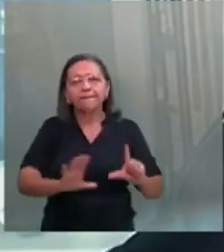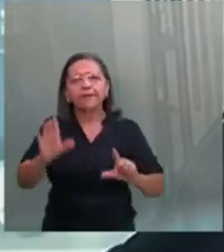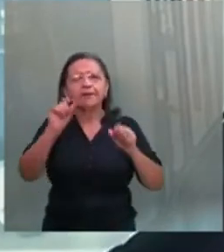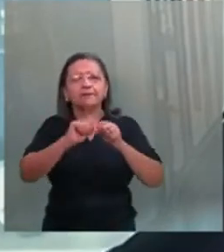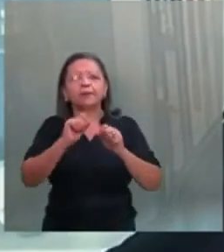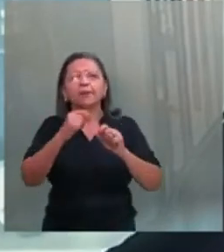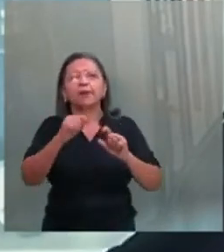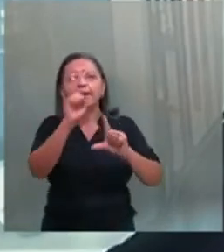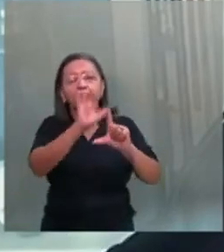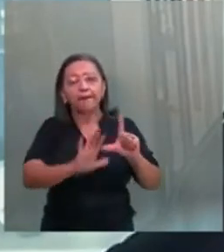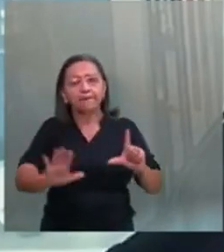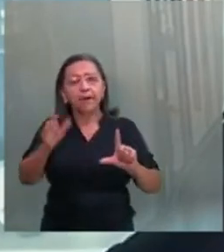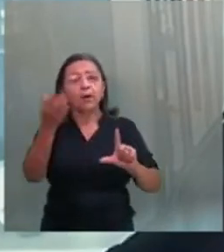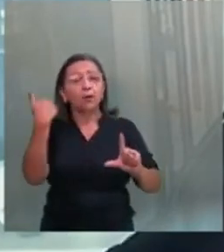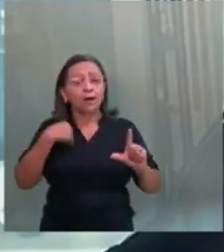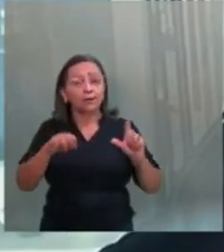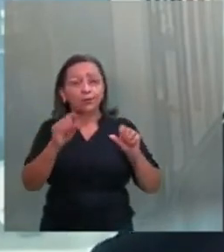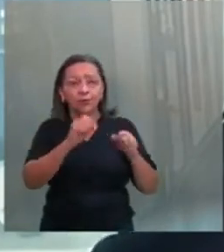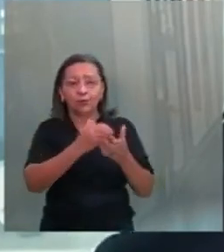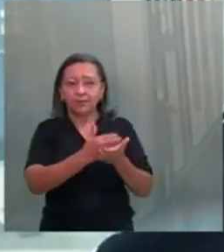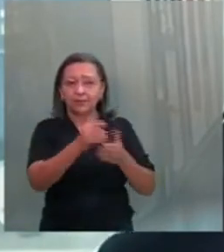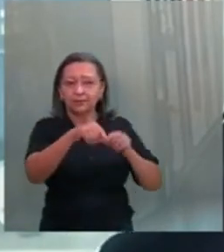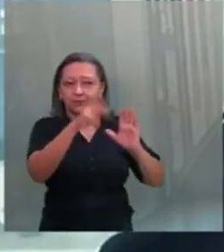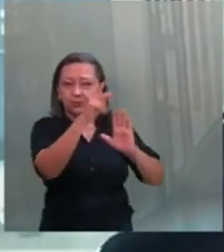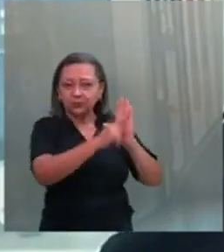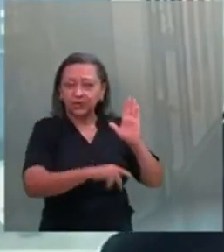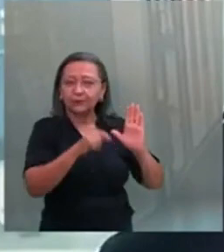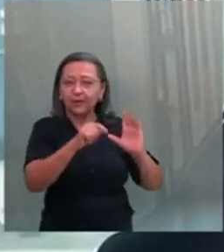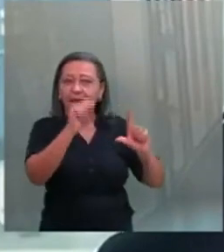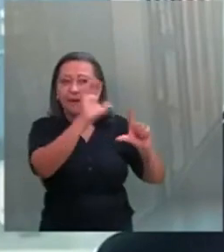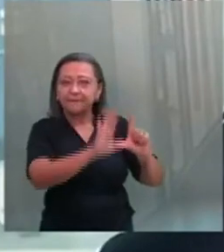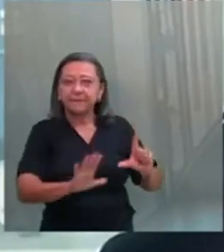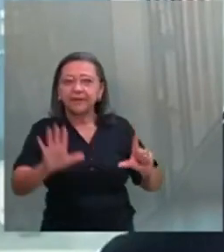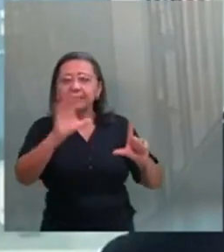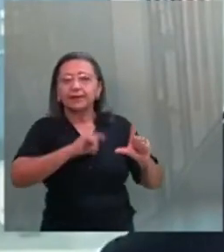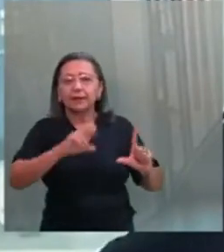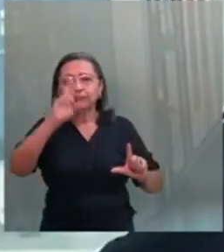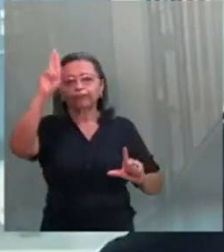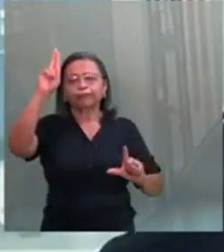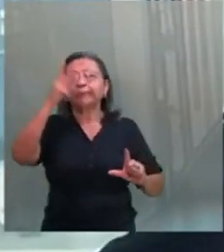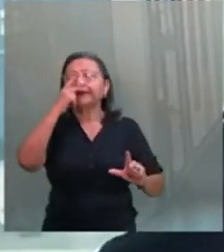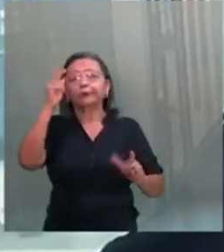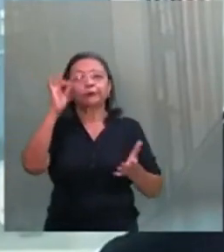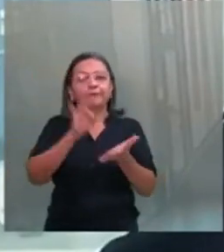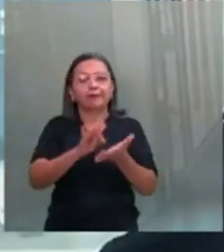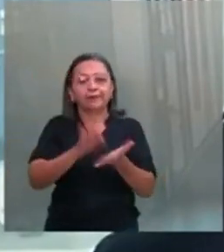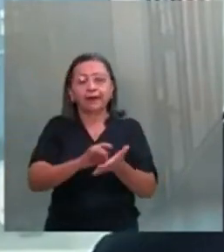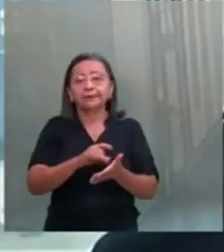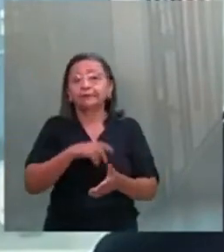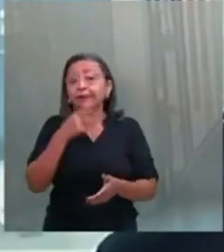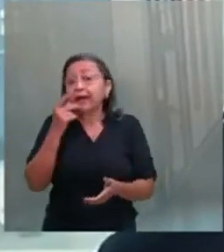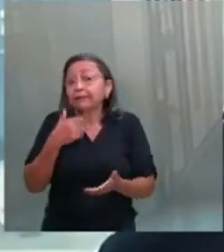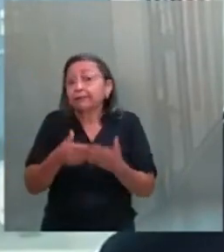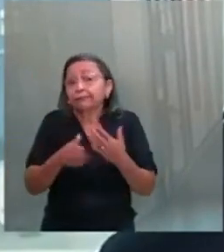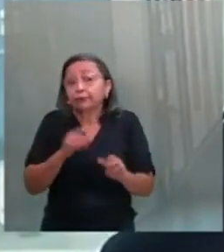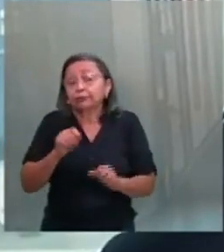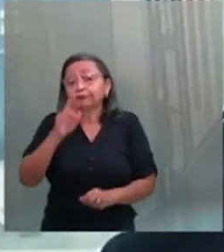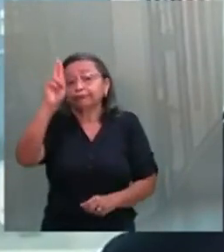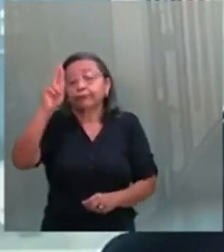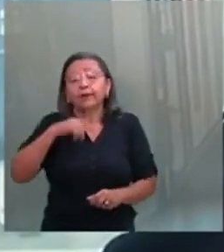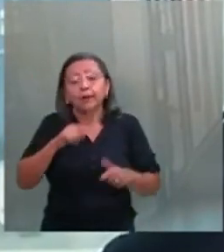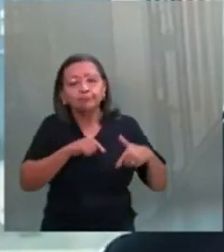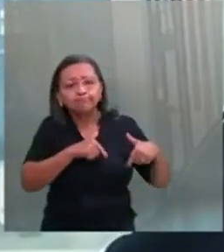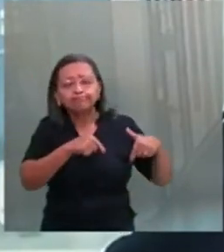mídia, quando nós começamos esse projeto, a mídia, que era dona da verdade, dizia o que queria, ia enfrentar